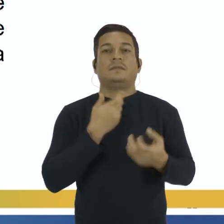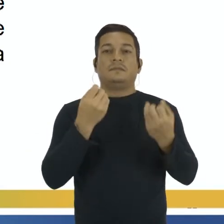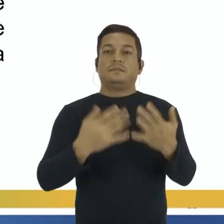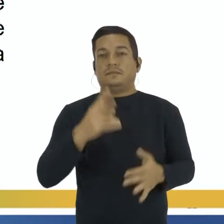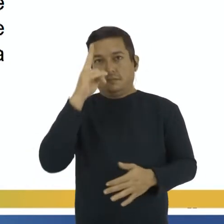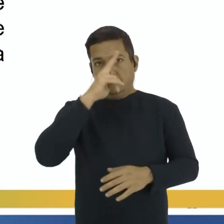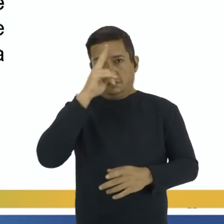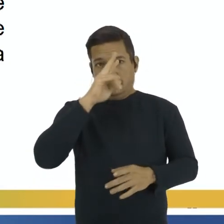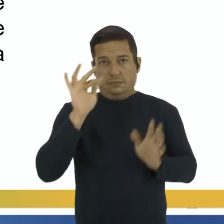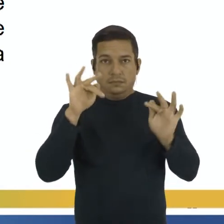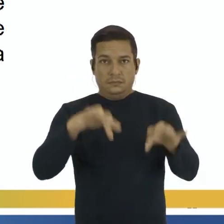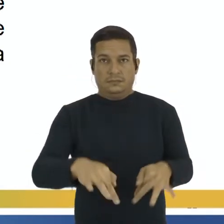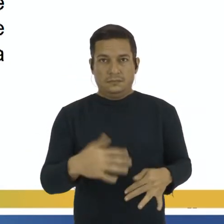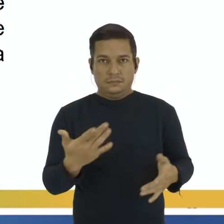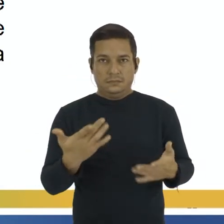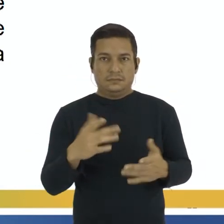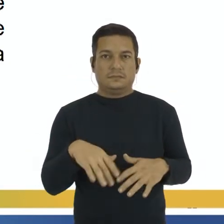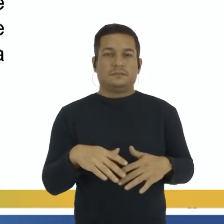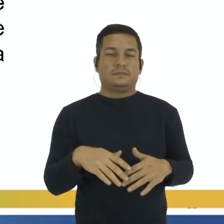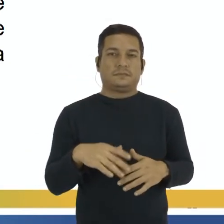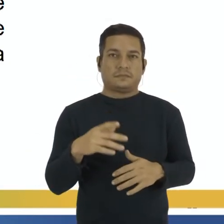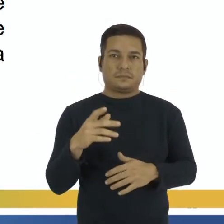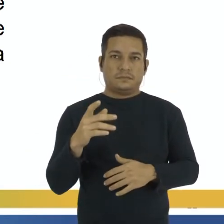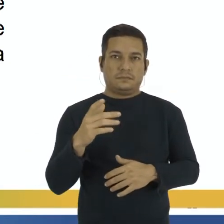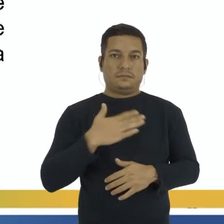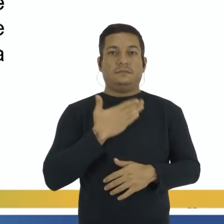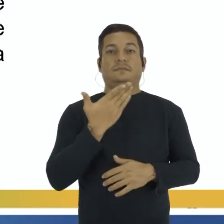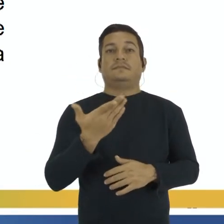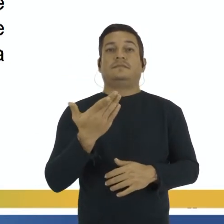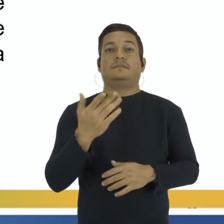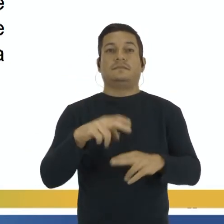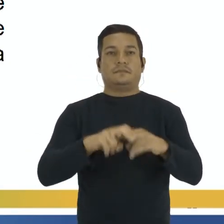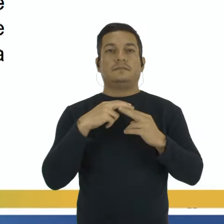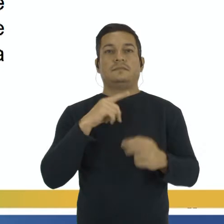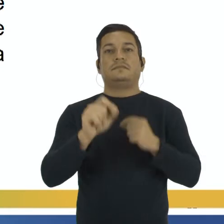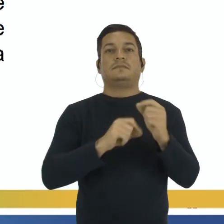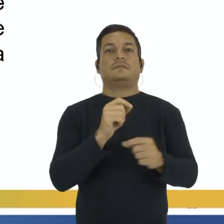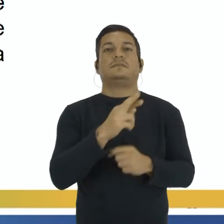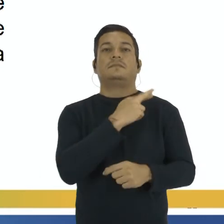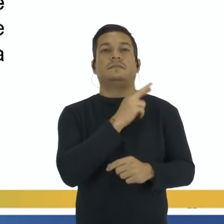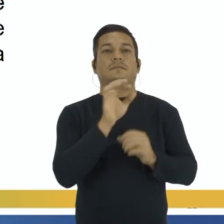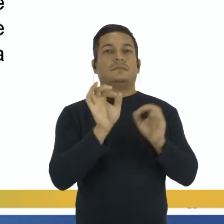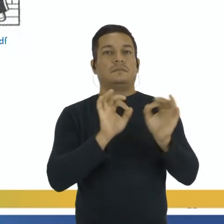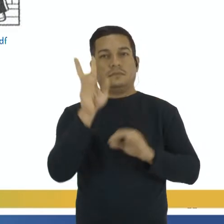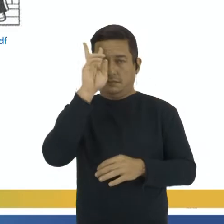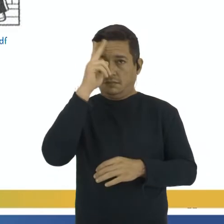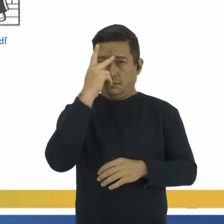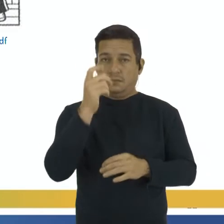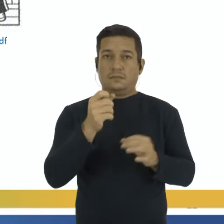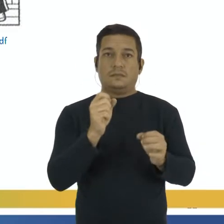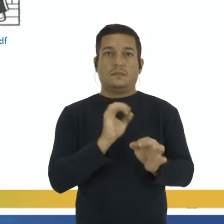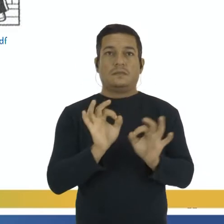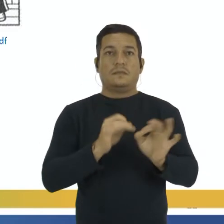que seria um desfecho inesperado, surpreendente e previsível. Por isso, tem um papel decisivo na construção de humor.